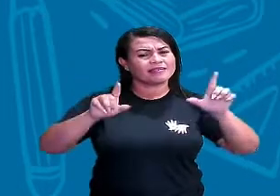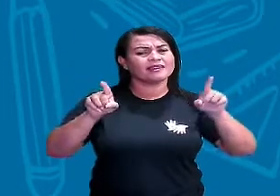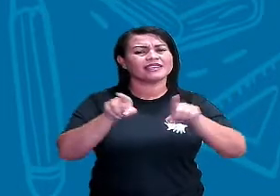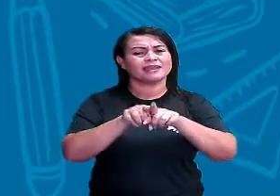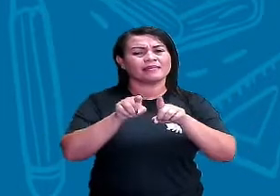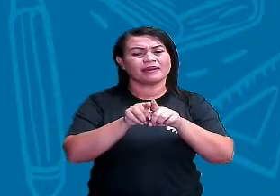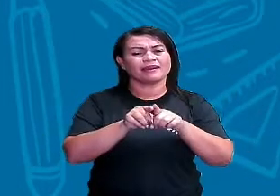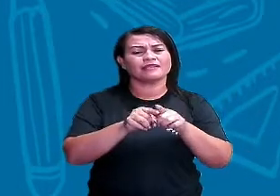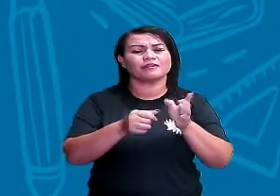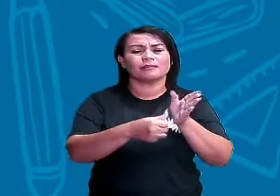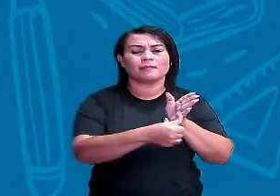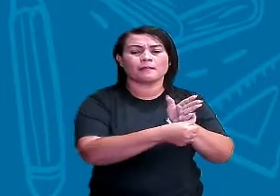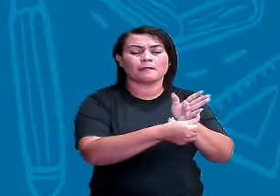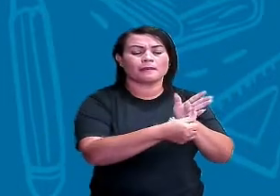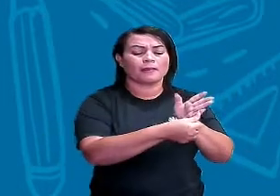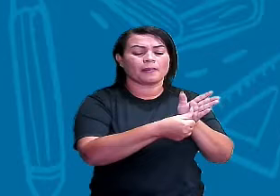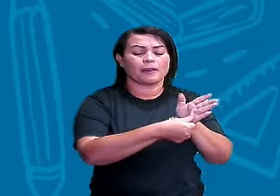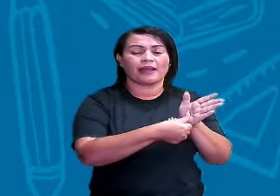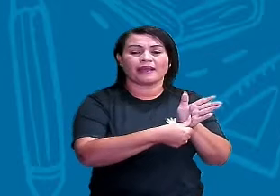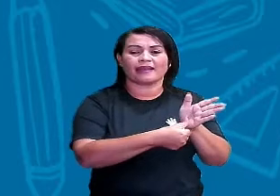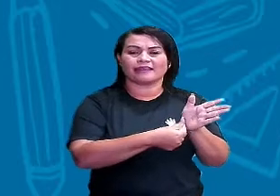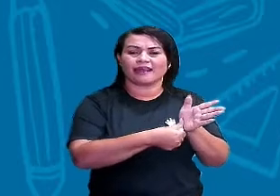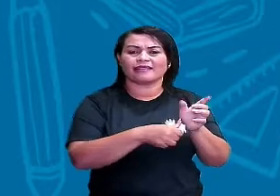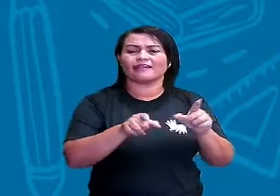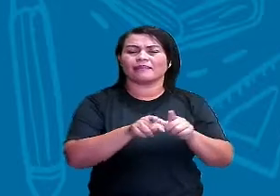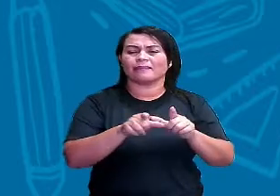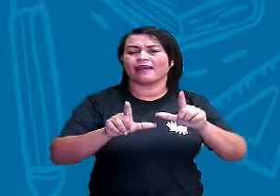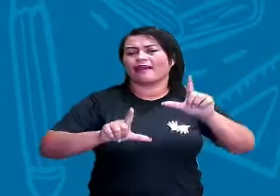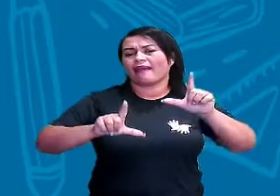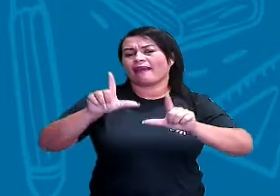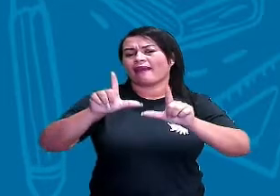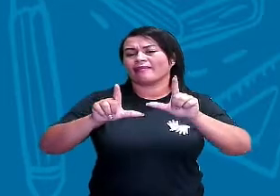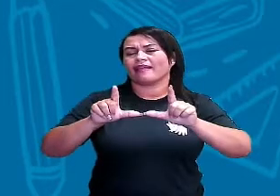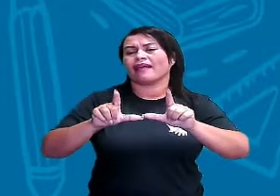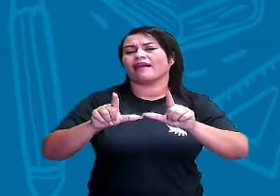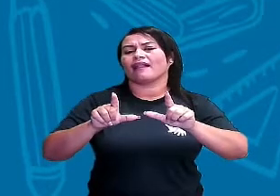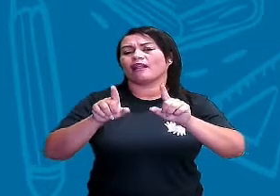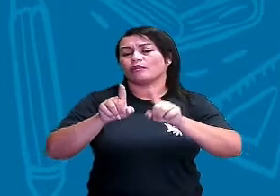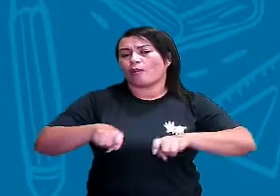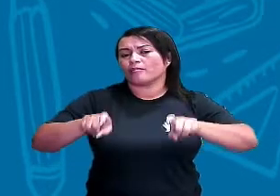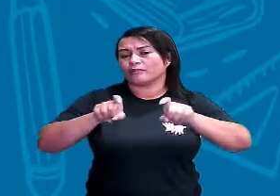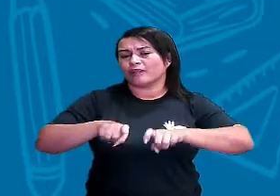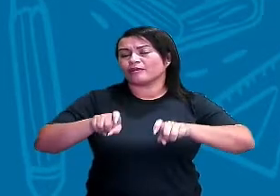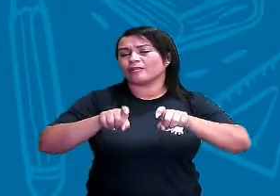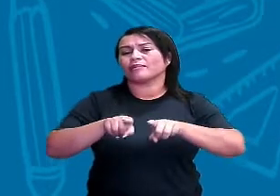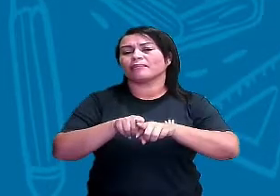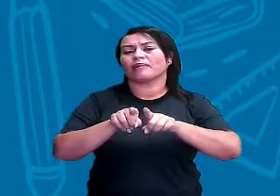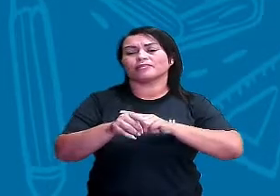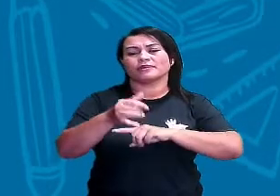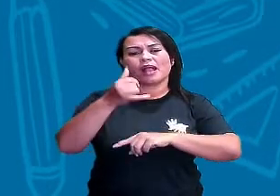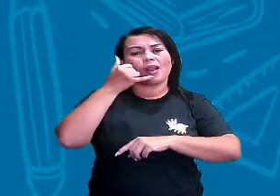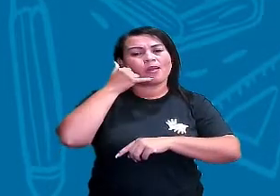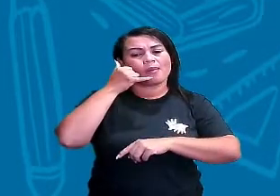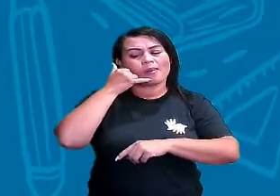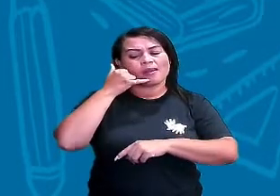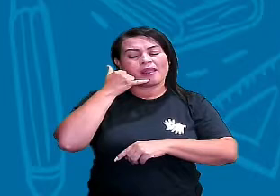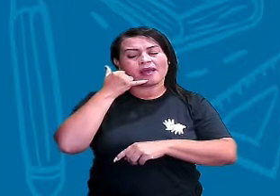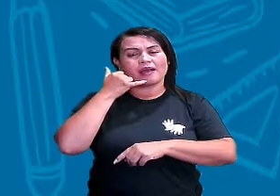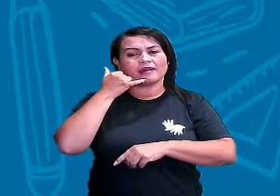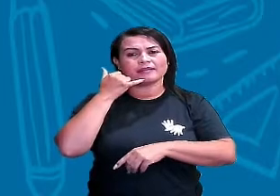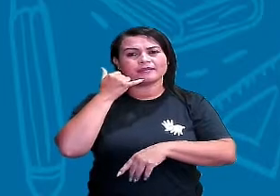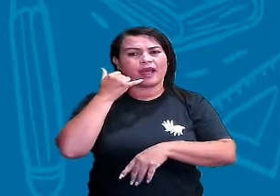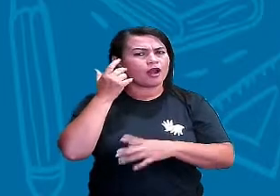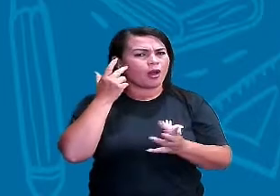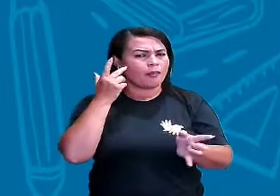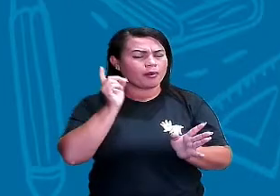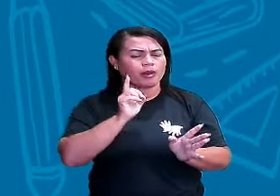de polegadas. A tela do computador, o celular. Então, não é que não seja muito comum, mas